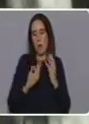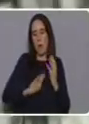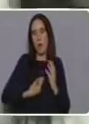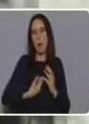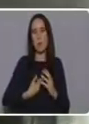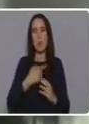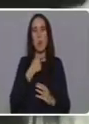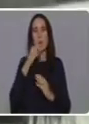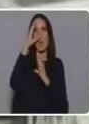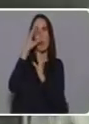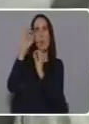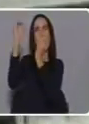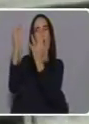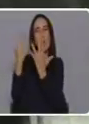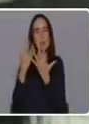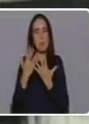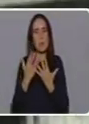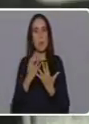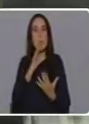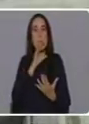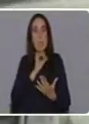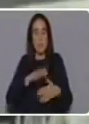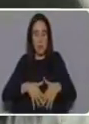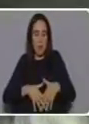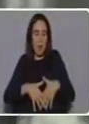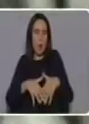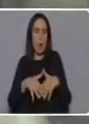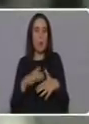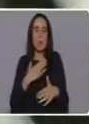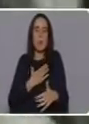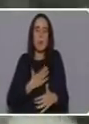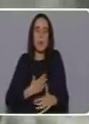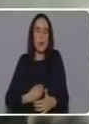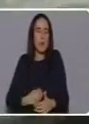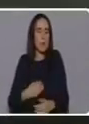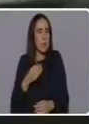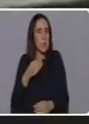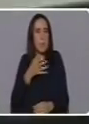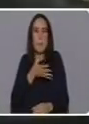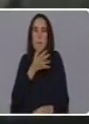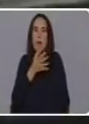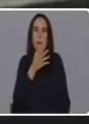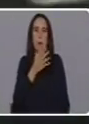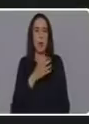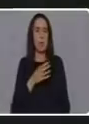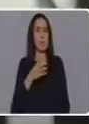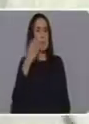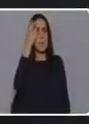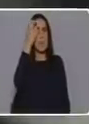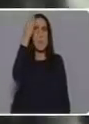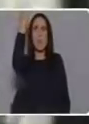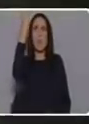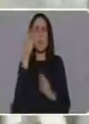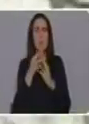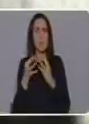luar de agosto, quem faz um filho, falo por gosto, é milho rei,